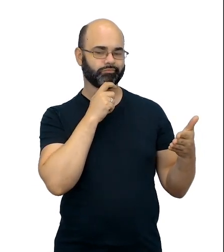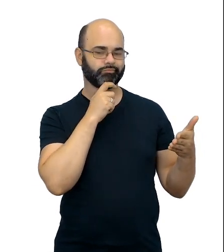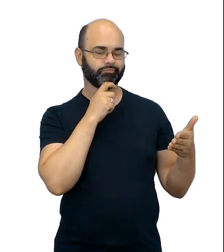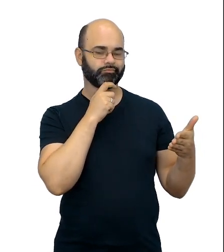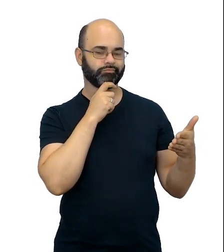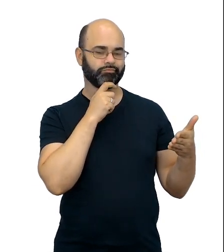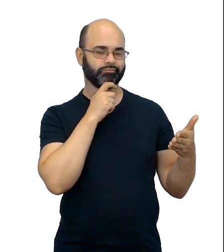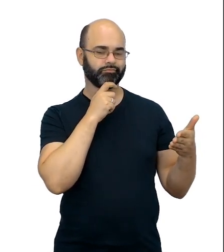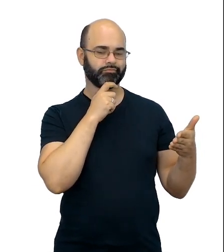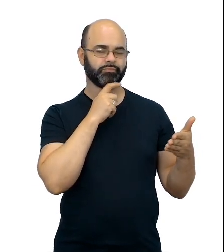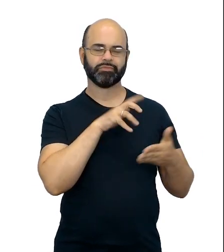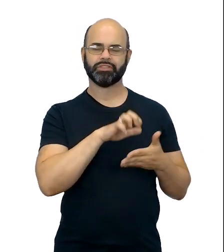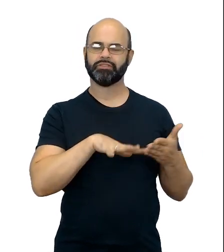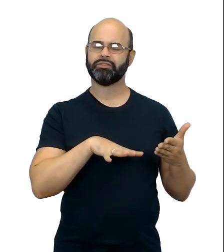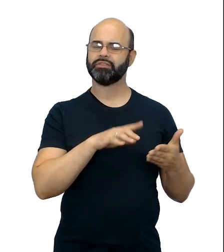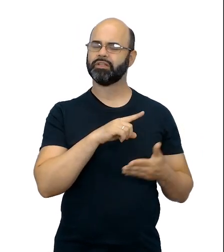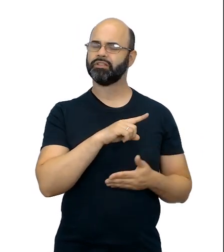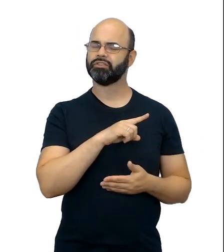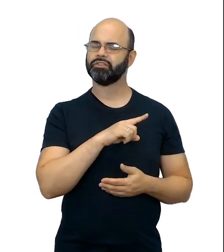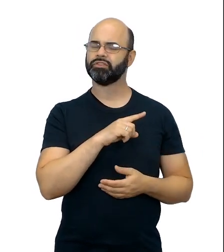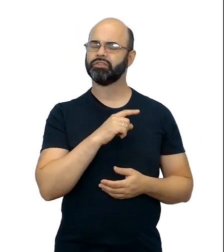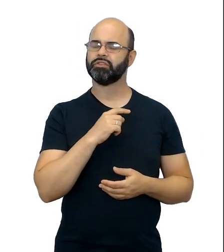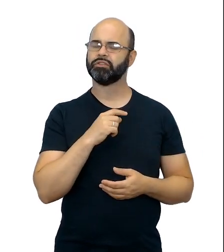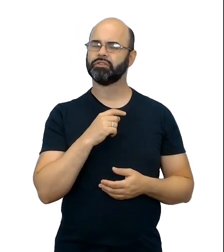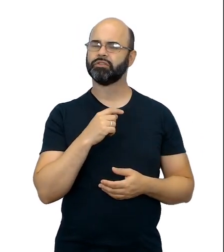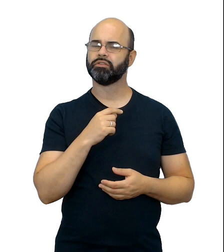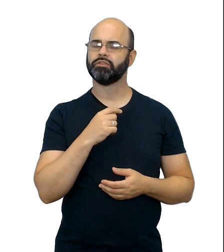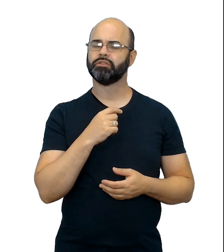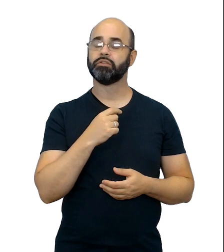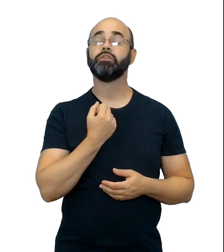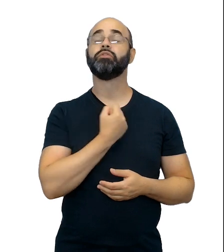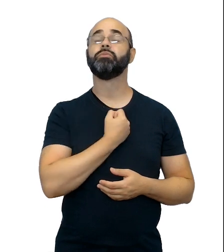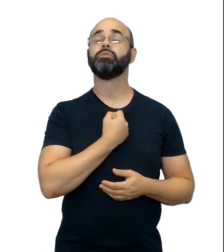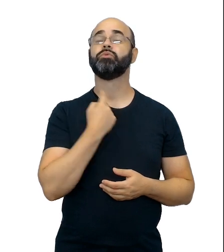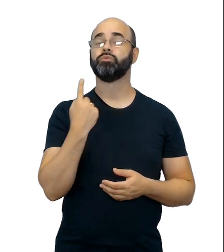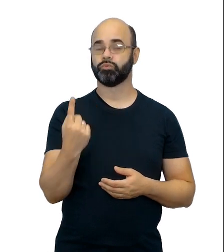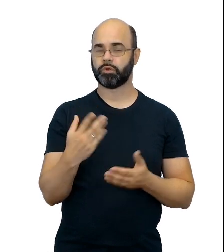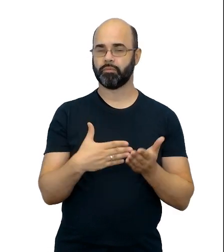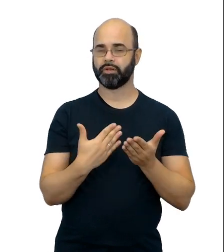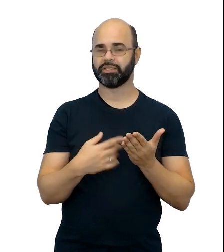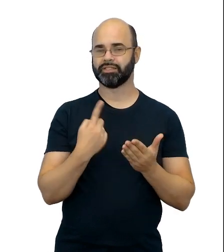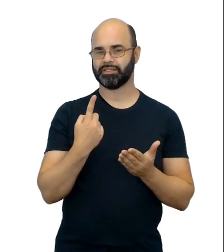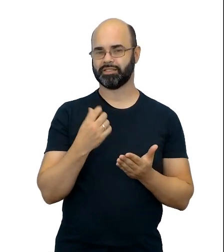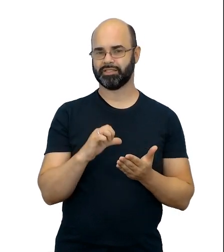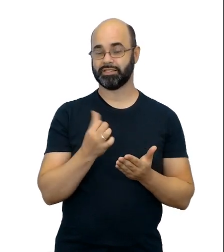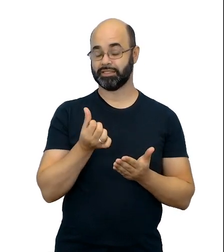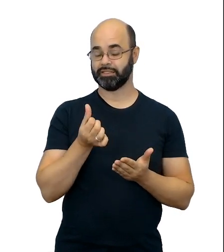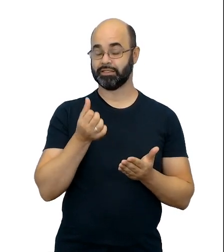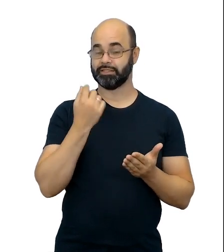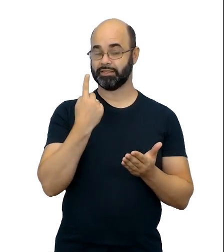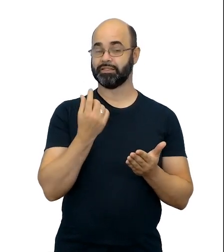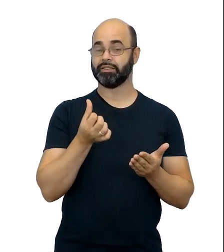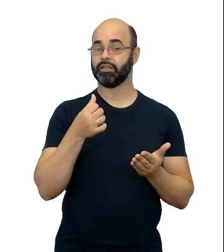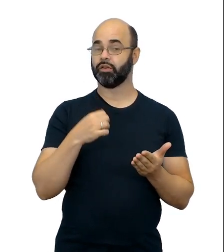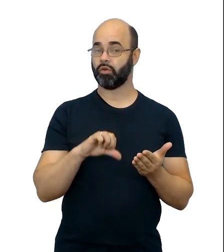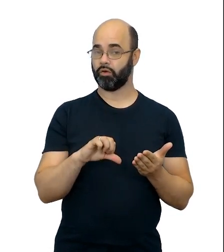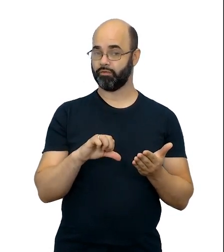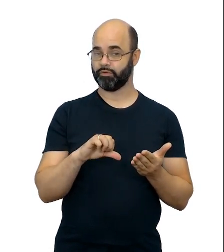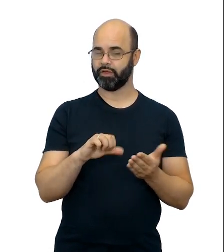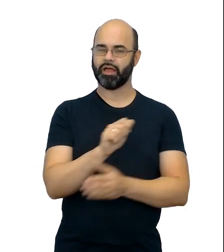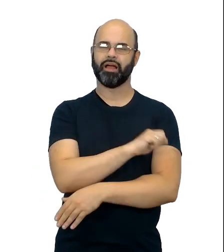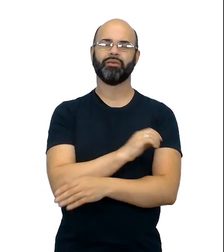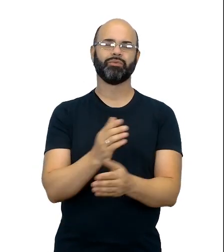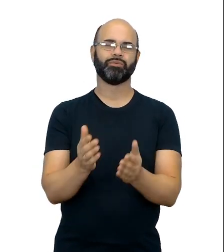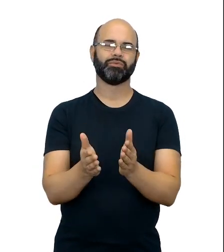é a atividade 1 da página 169 aí do caderno do aluno, onde aí a